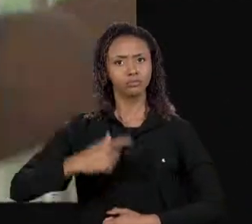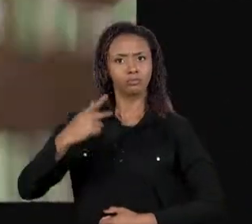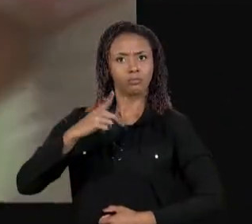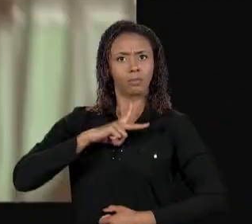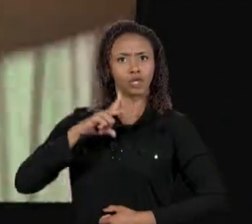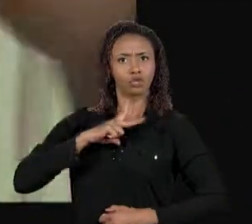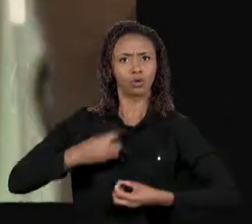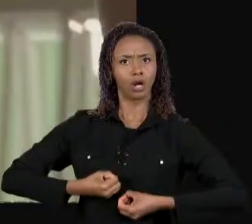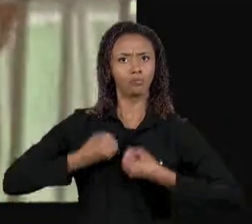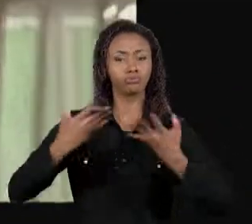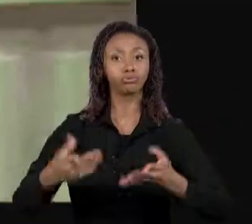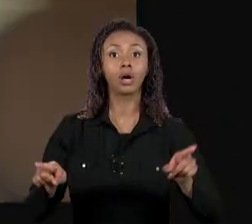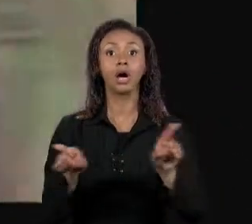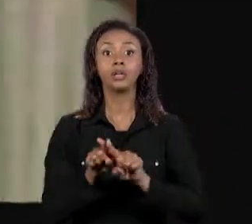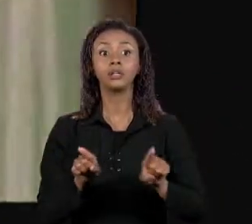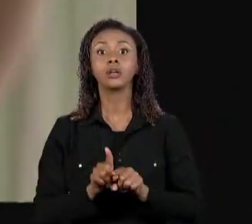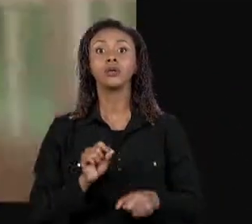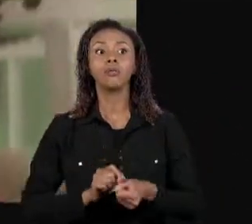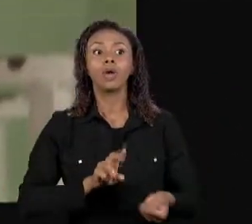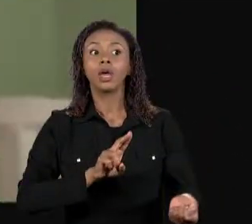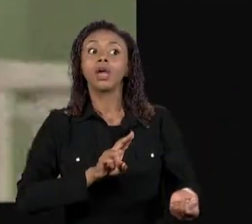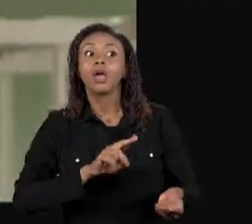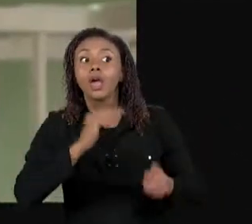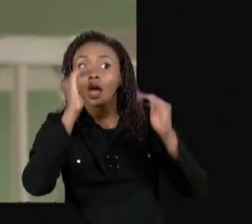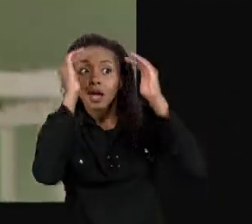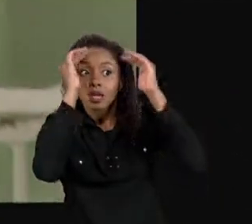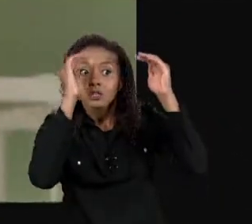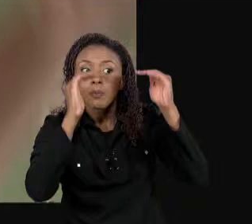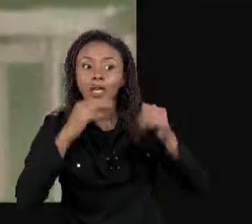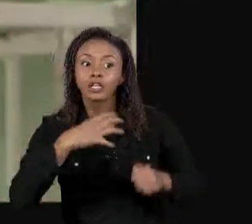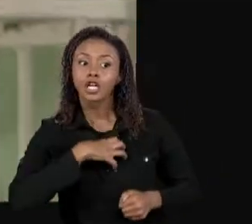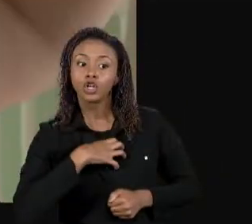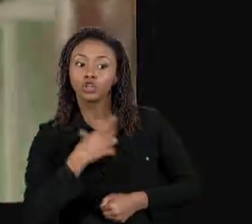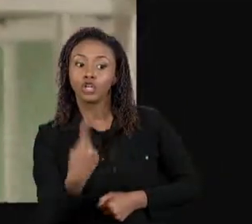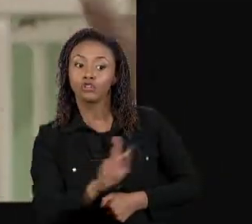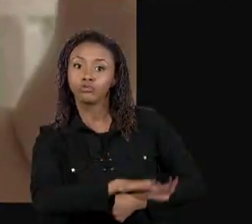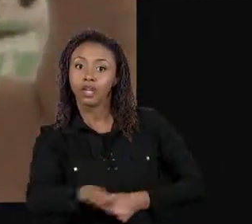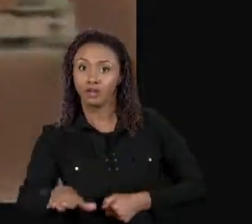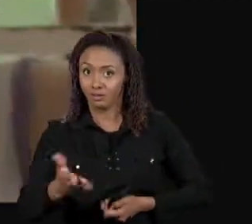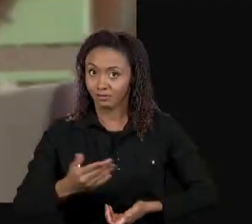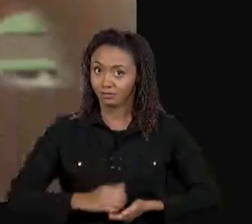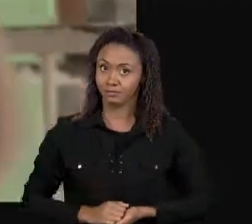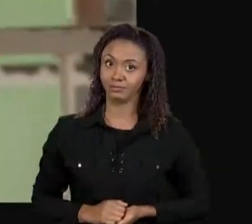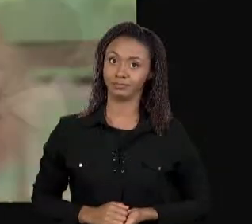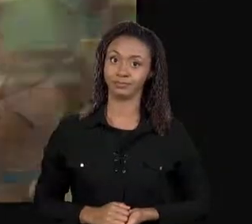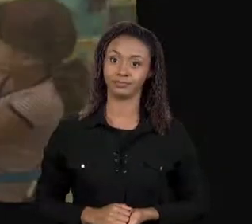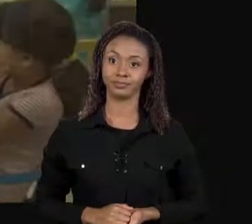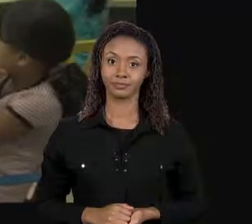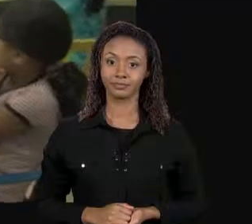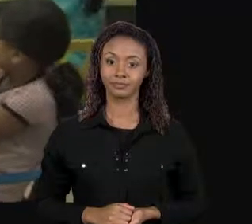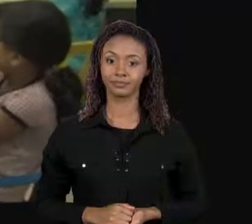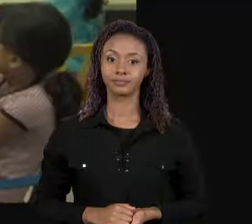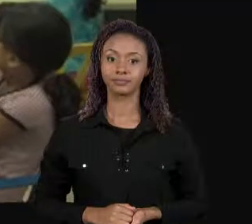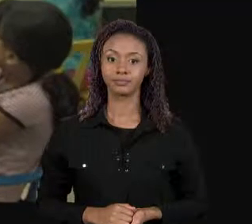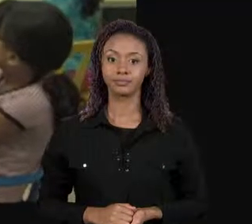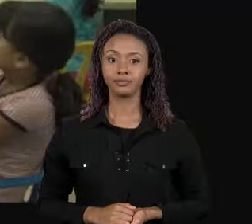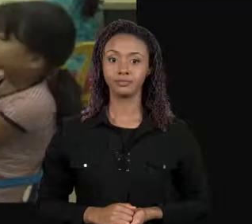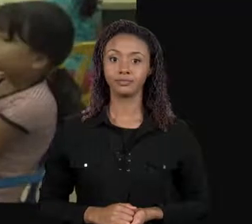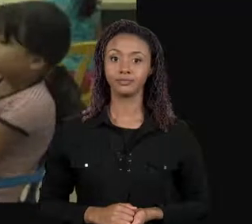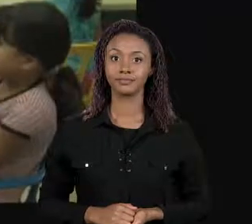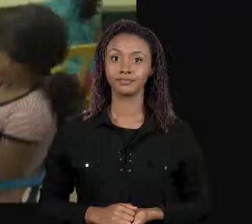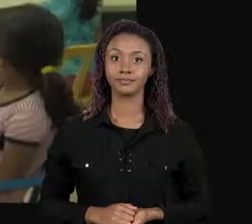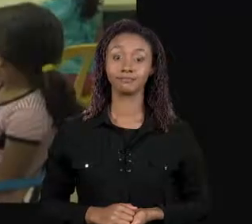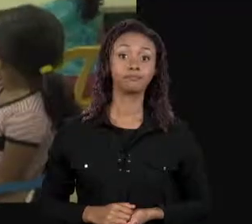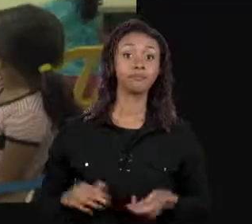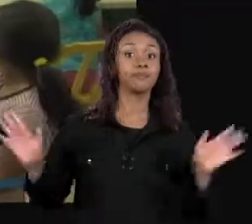e respeito pelos ritmos e desejos da criança. E o dedão do pé, pessoal.